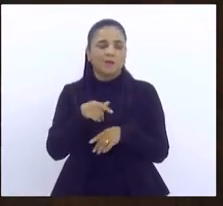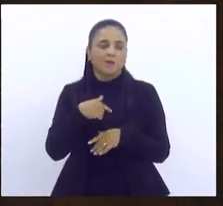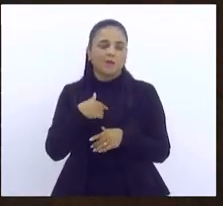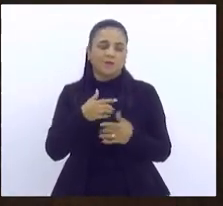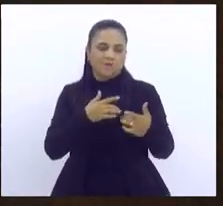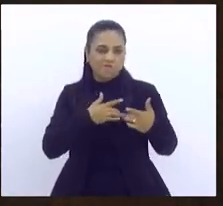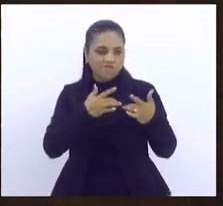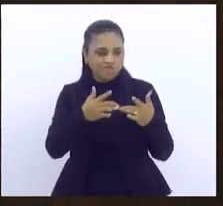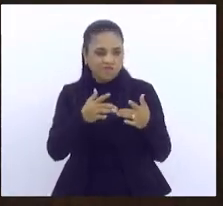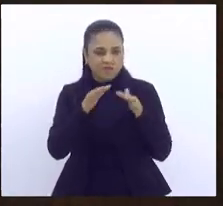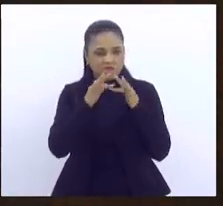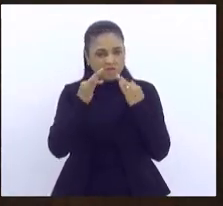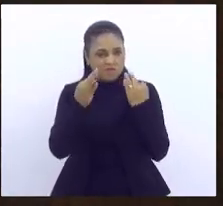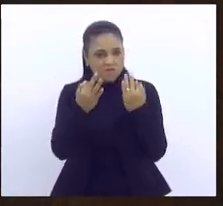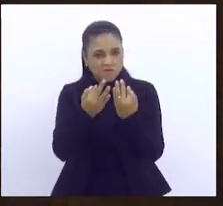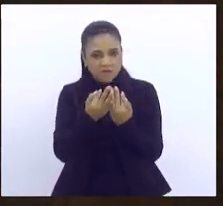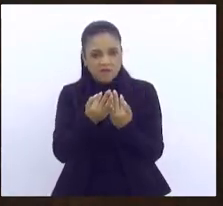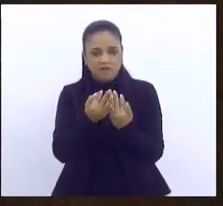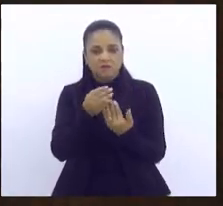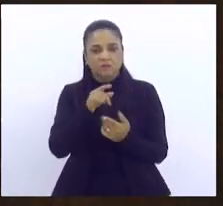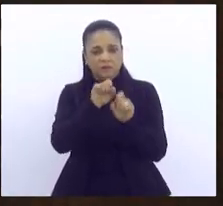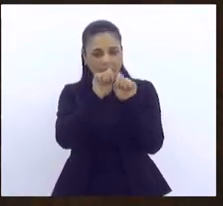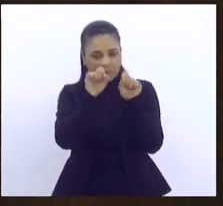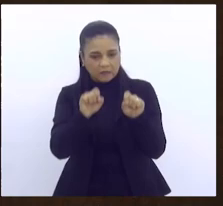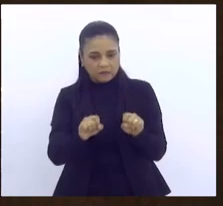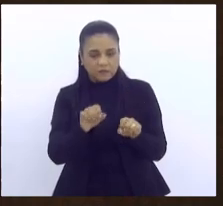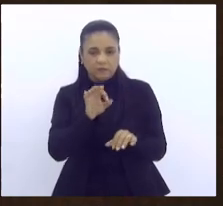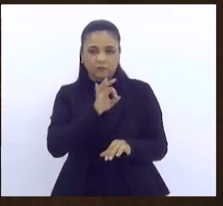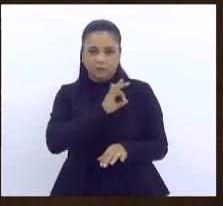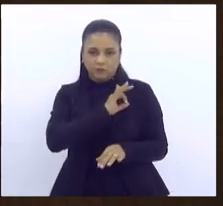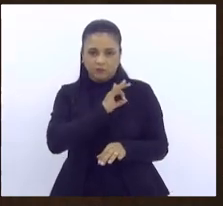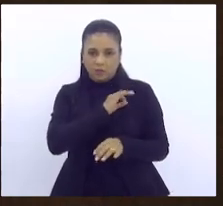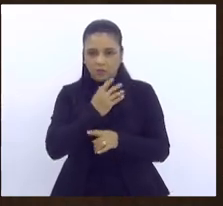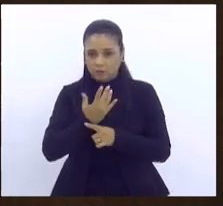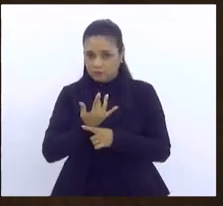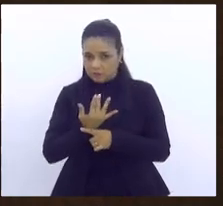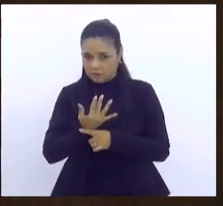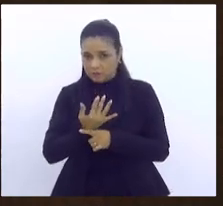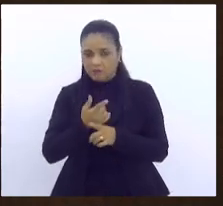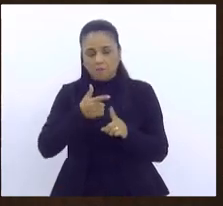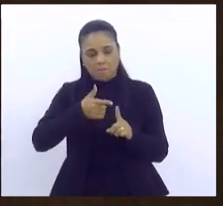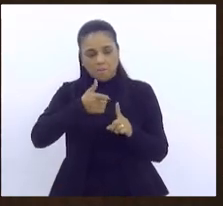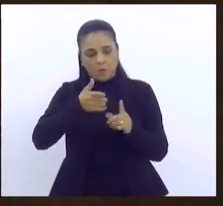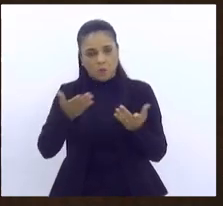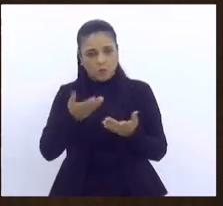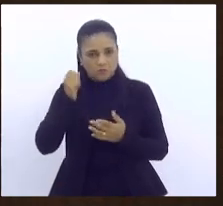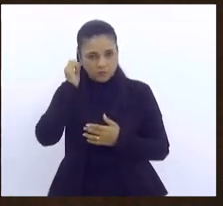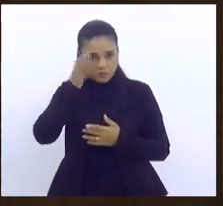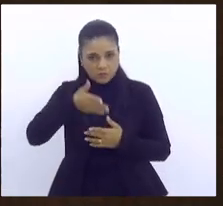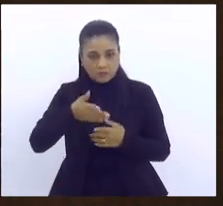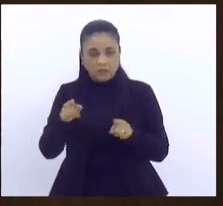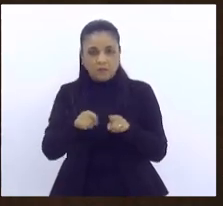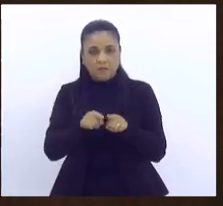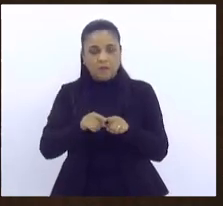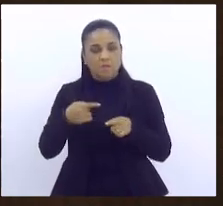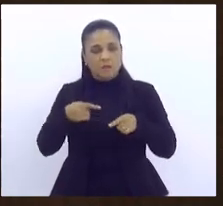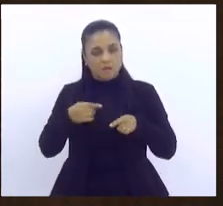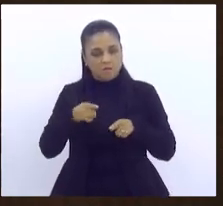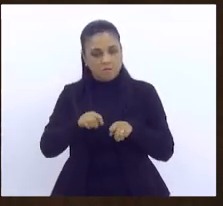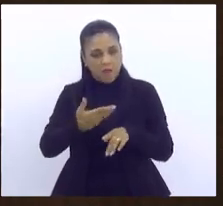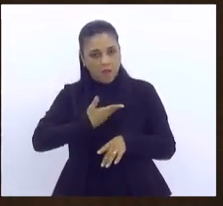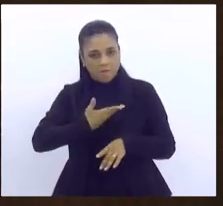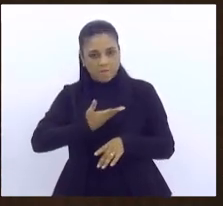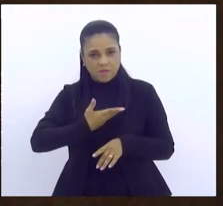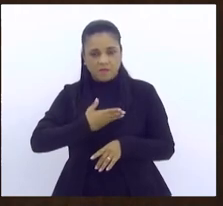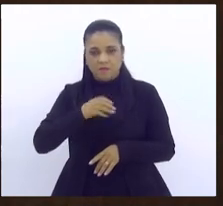Vossa Excelência comunicou aqui de Caxias, mandar para minha camarada de partido, Sâmia Bonfim,